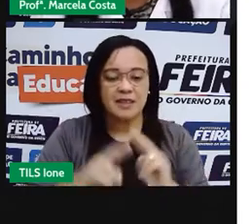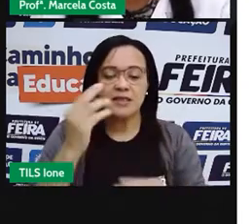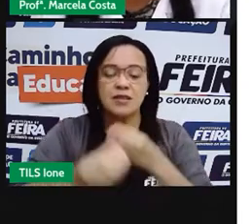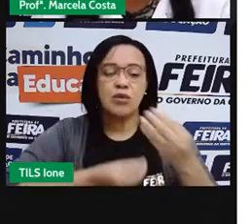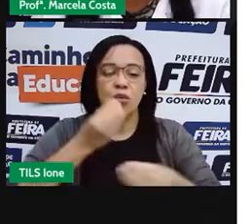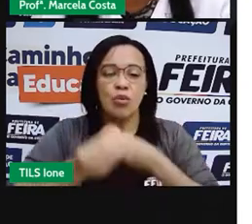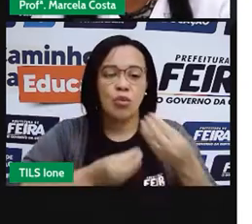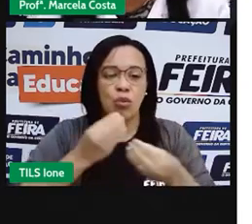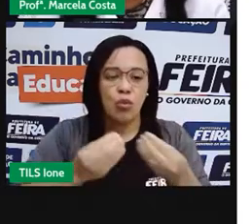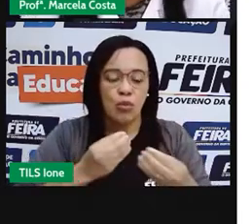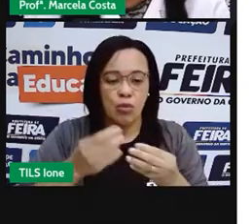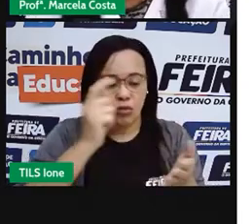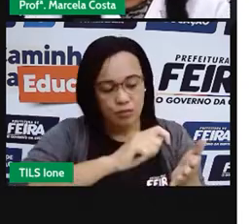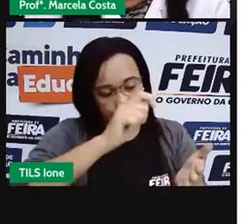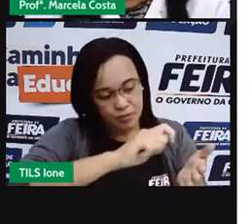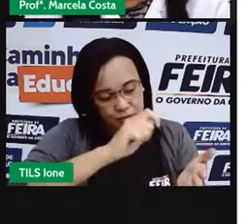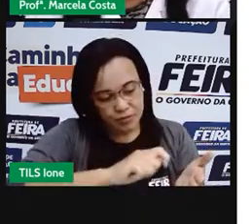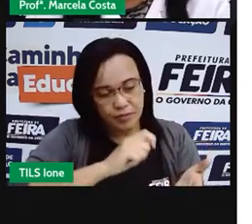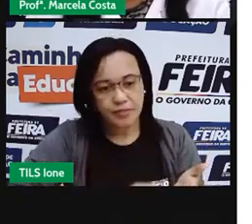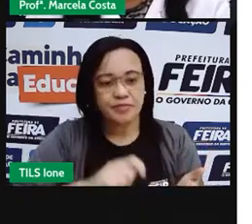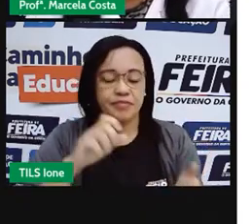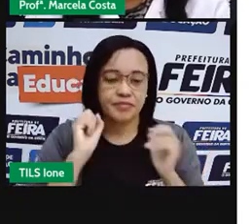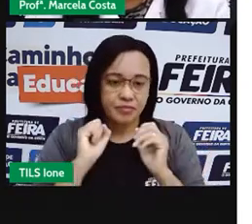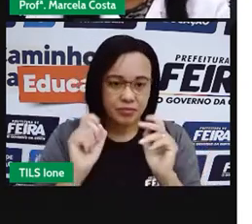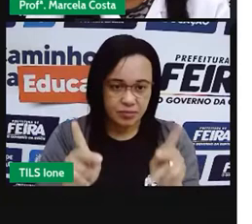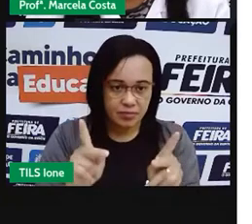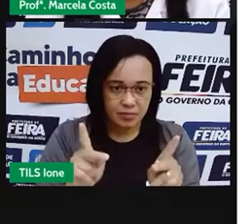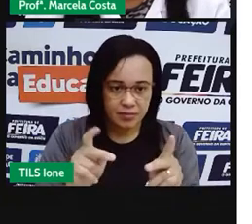suas representações escritas. Tá certo?